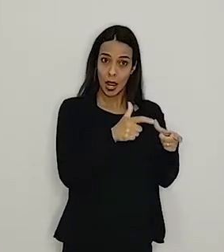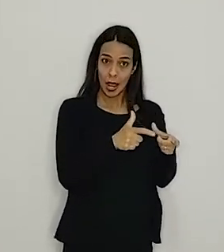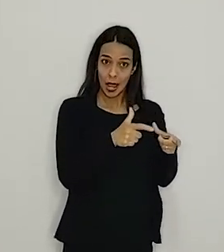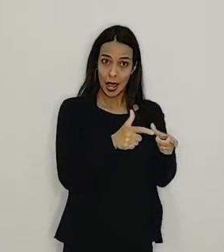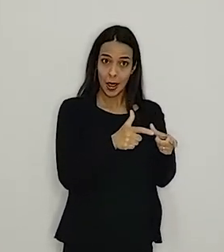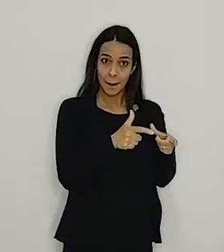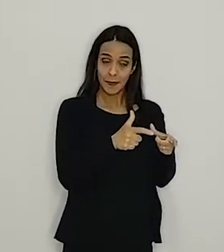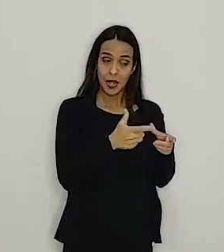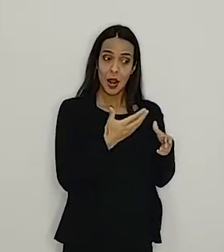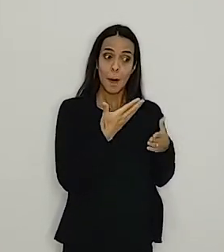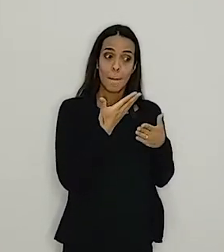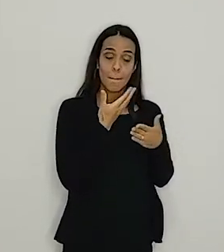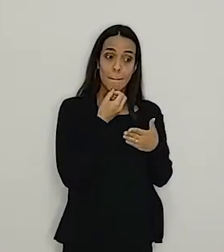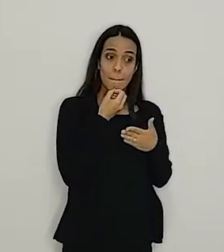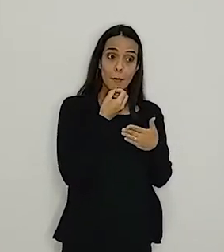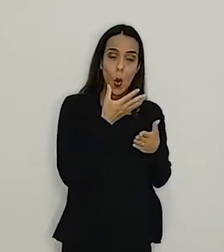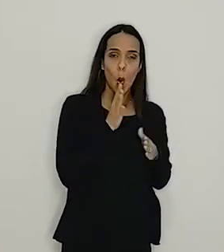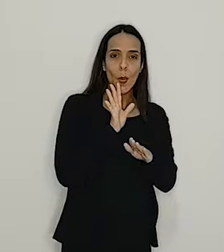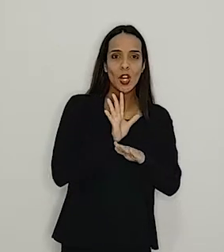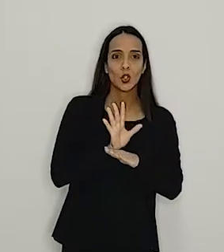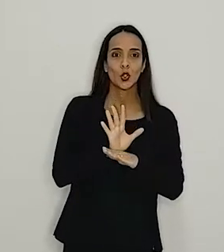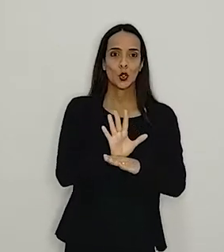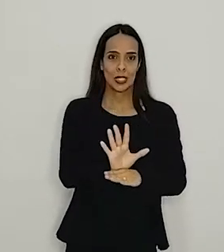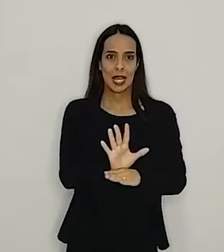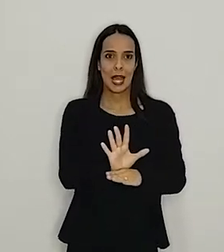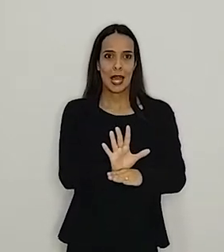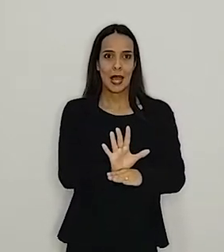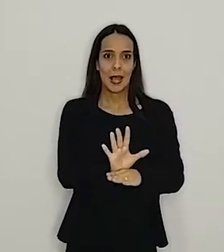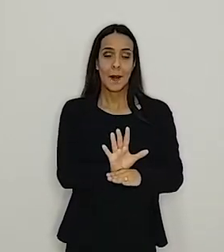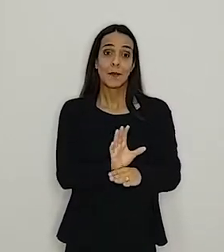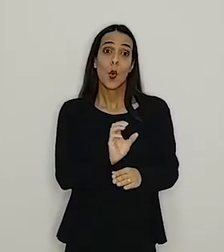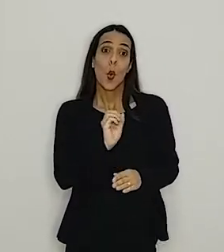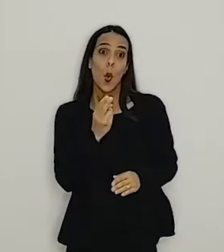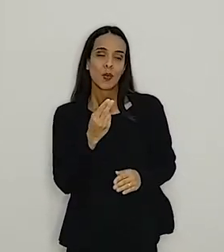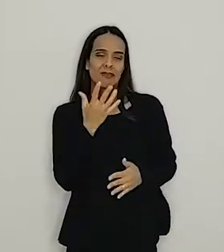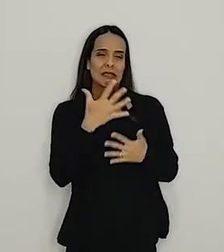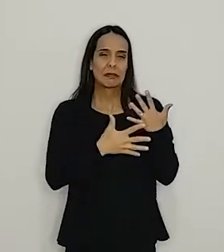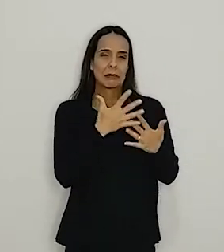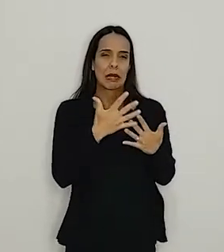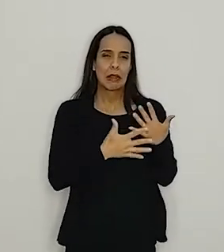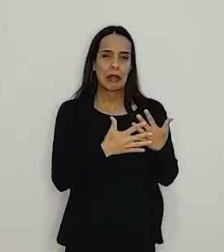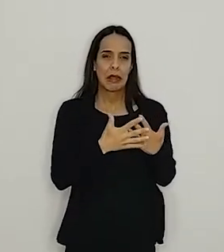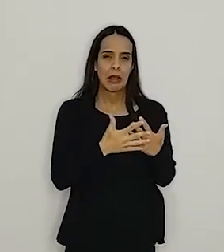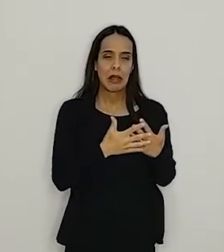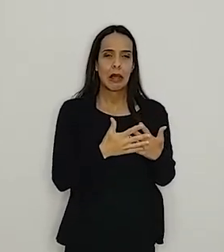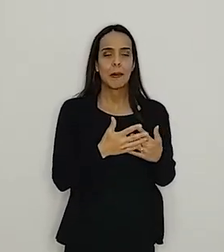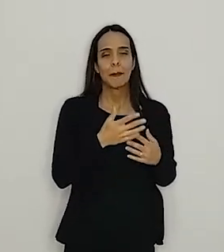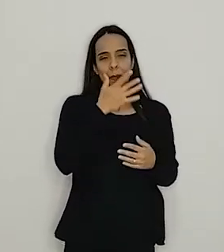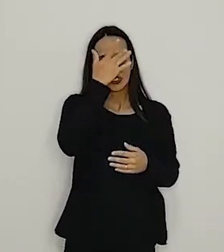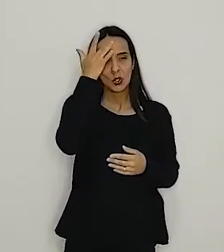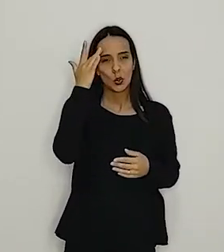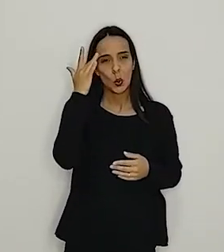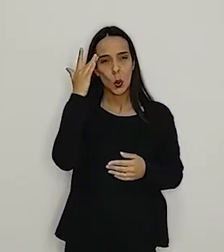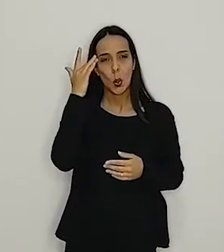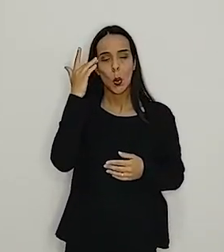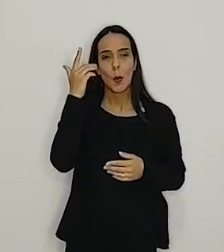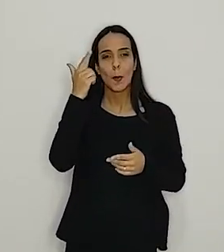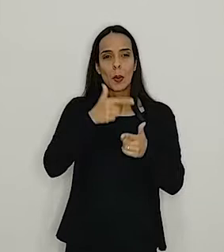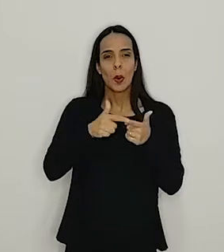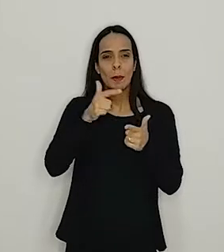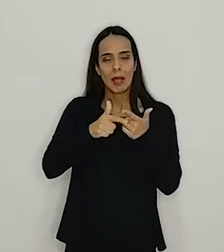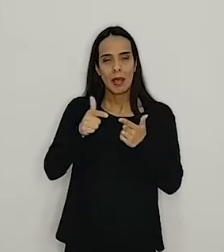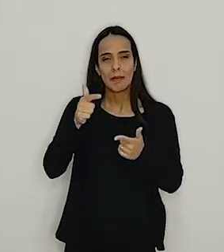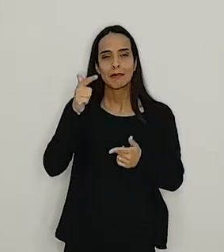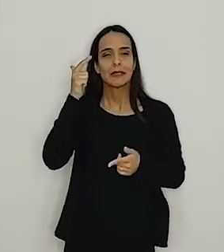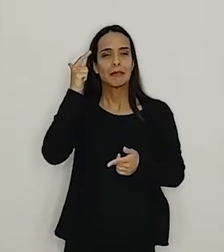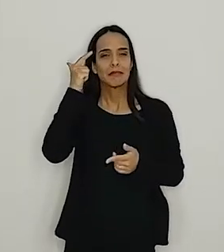ambiente era passível de promover desordens psíquicas e transtornos de comportamento,